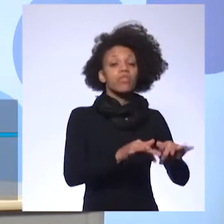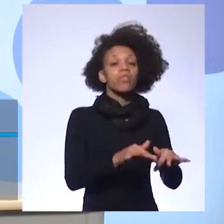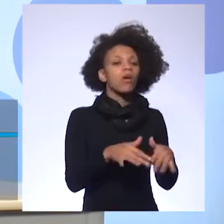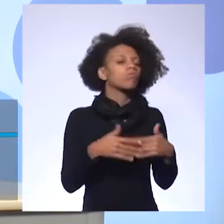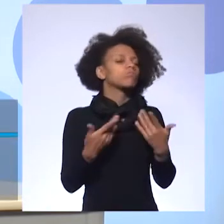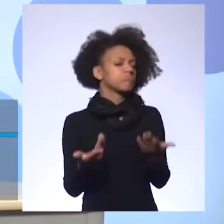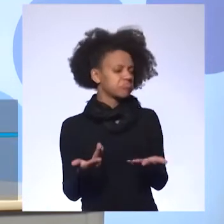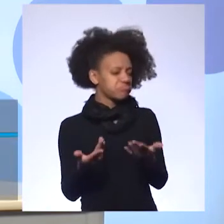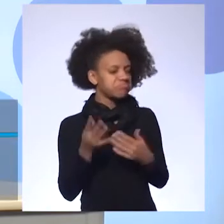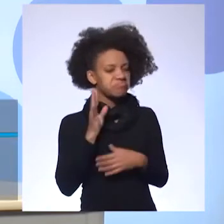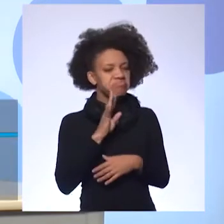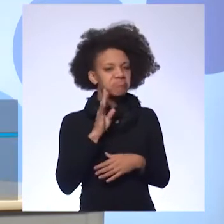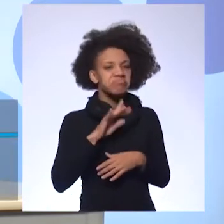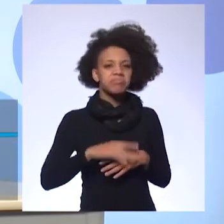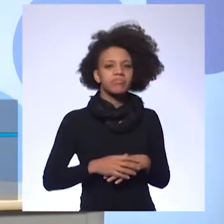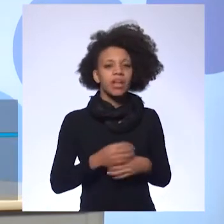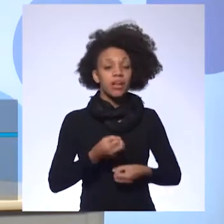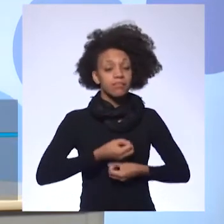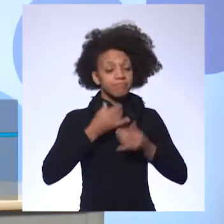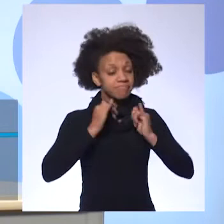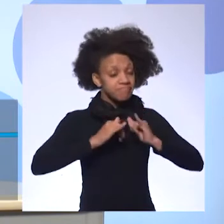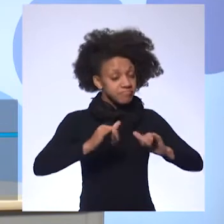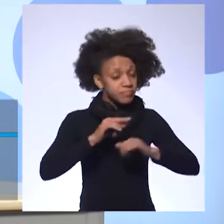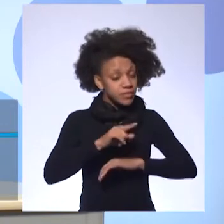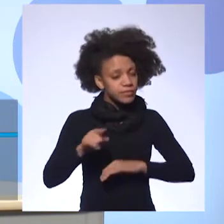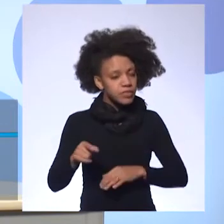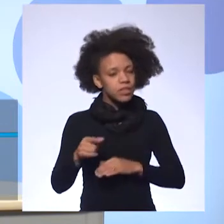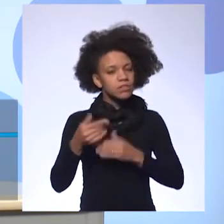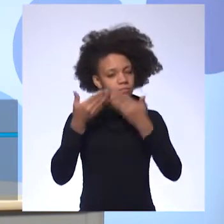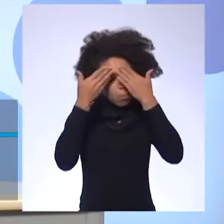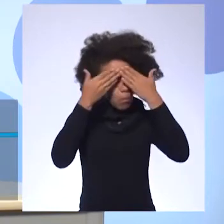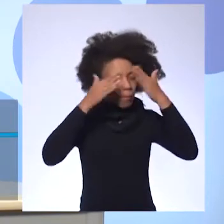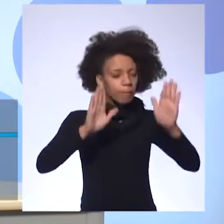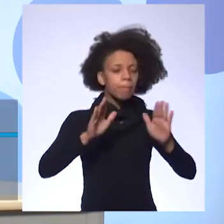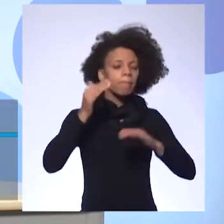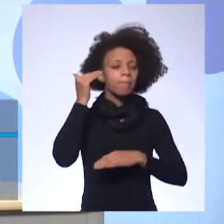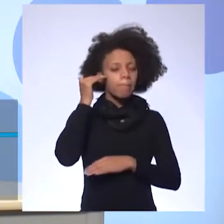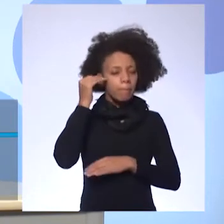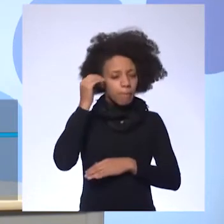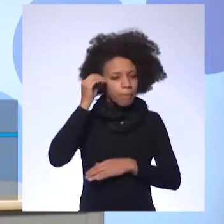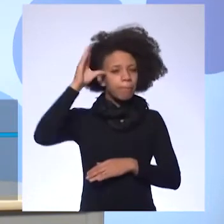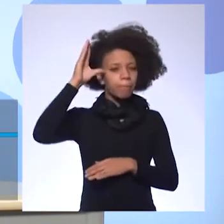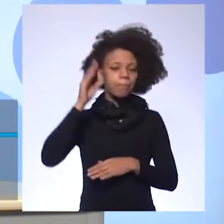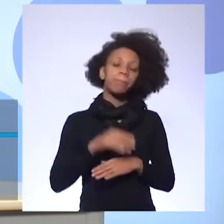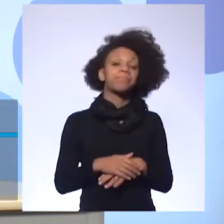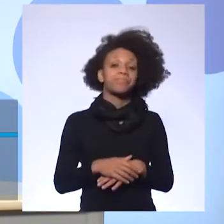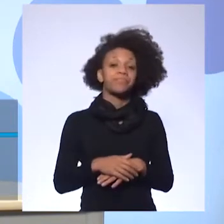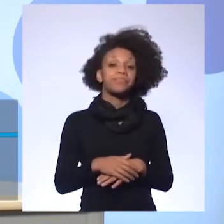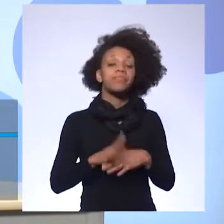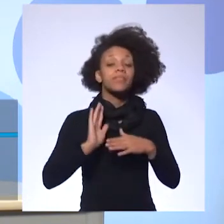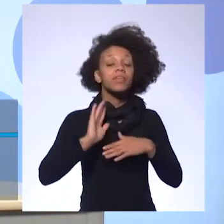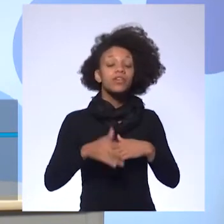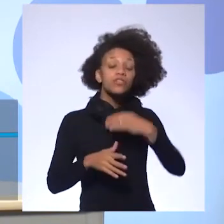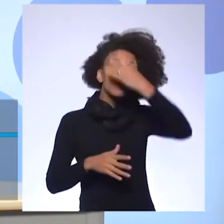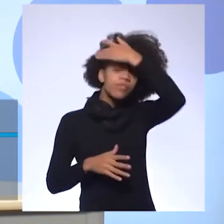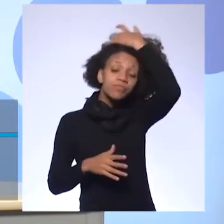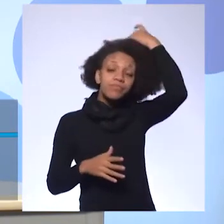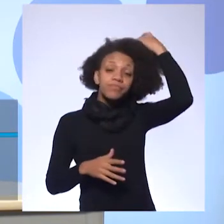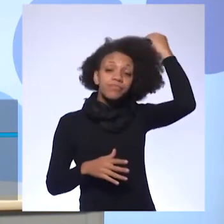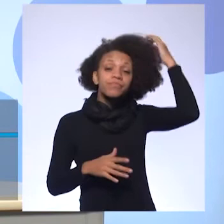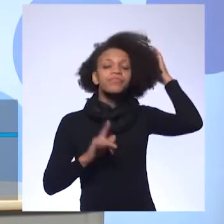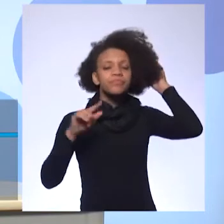bem bacana essa notícia aí para que vocês possam ampliar os conhecimentos de vocês. E já